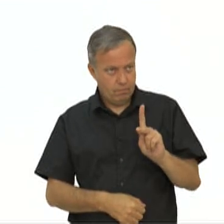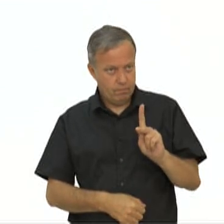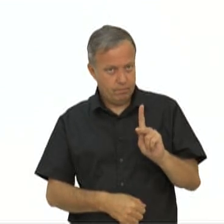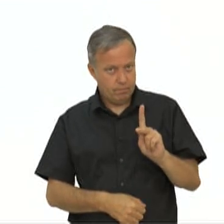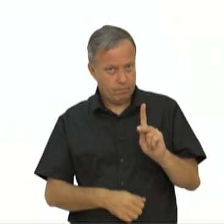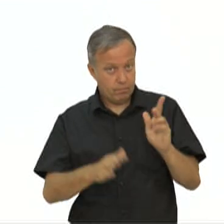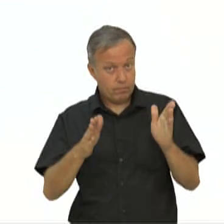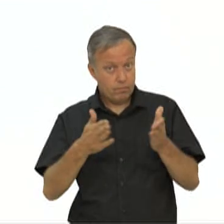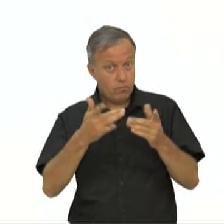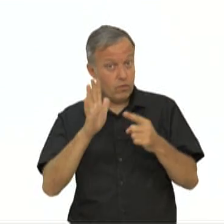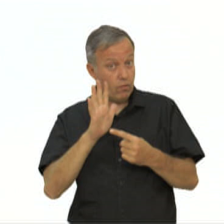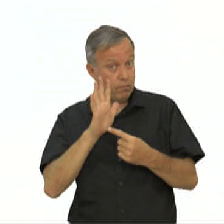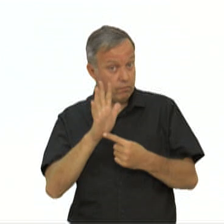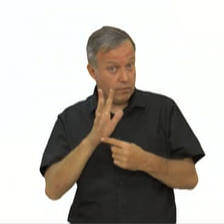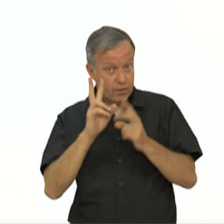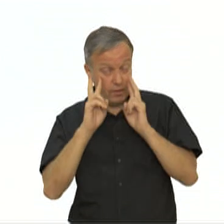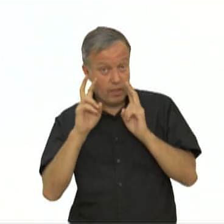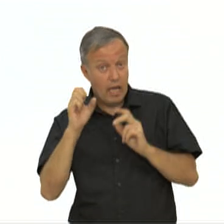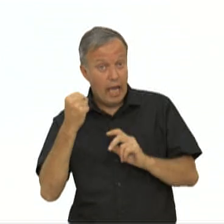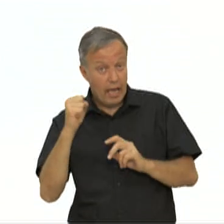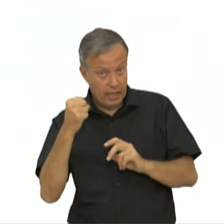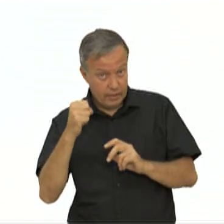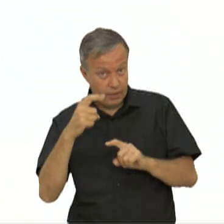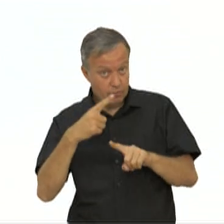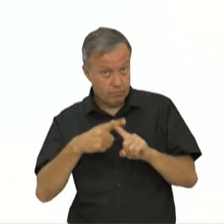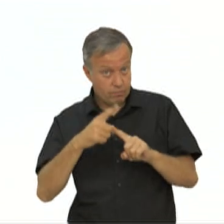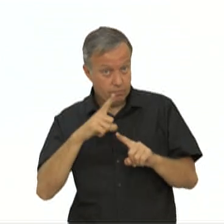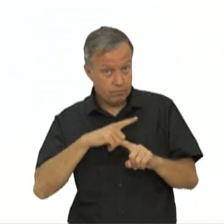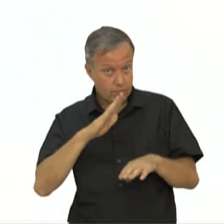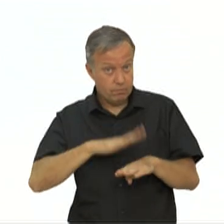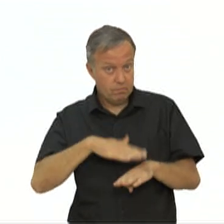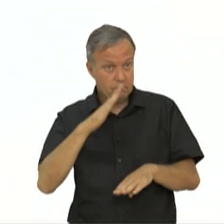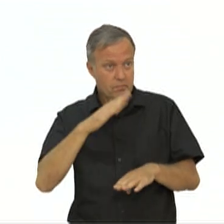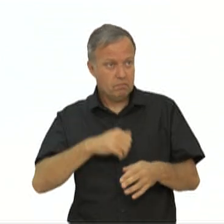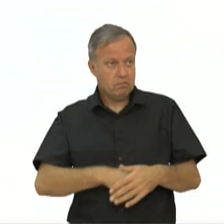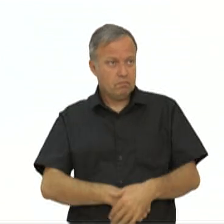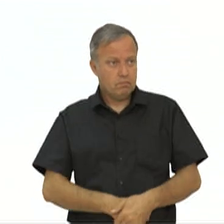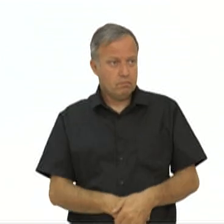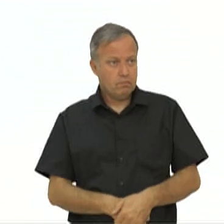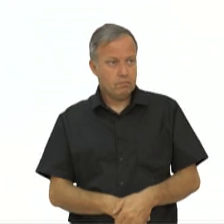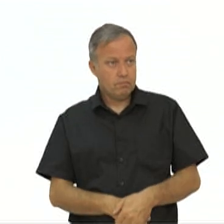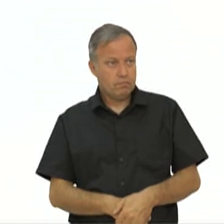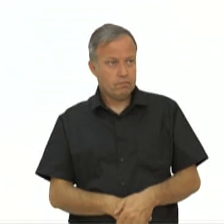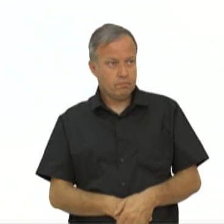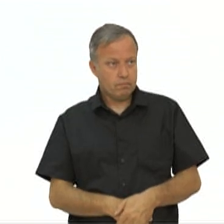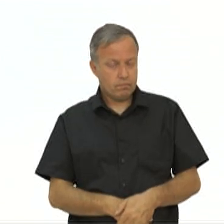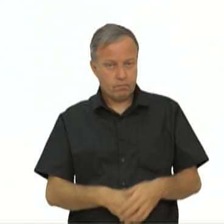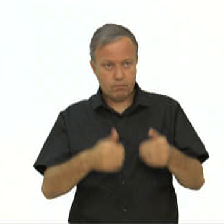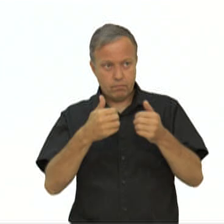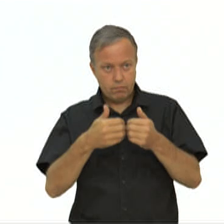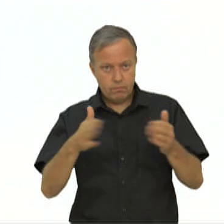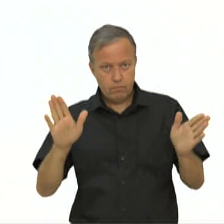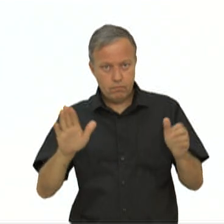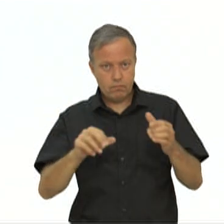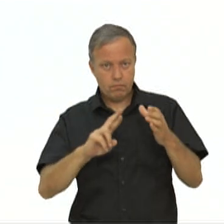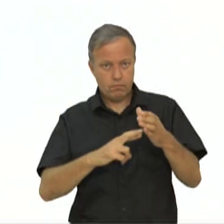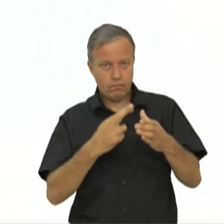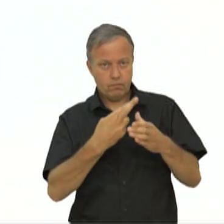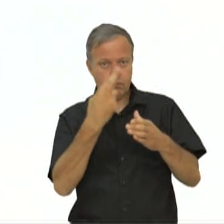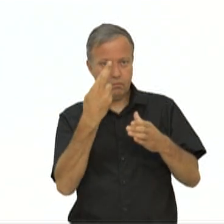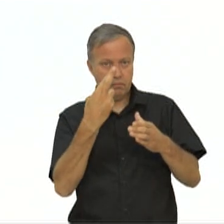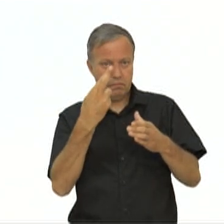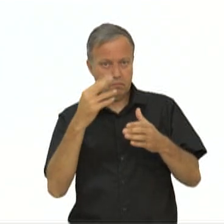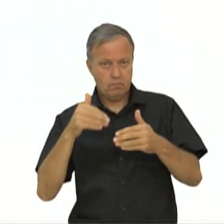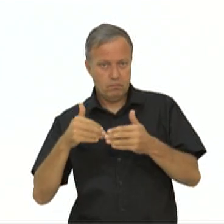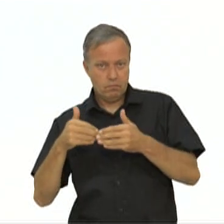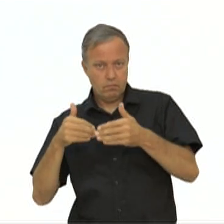desta forma, analisem e pensem que é isto, ok? Vamos lá. O balé no período da Revolução Francesa